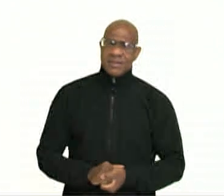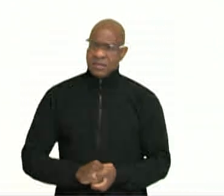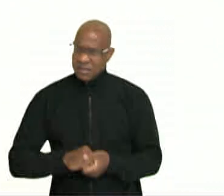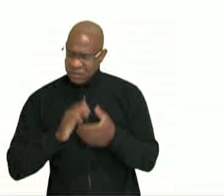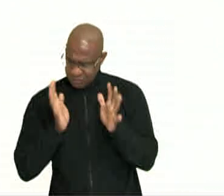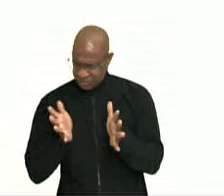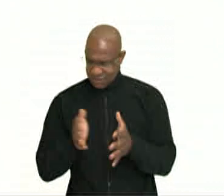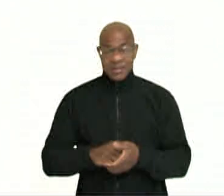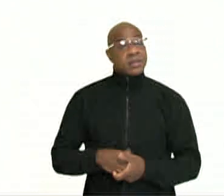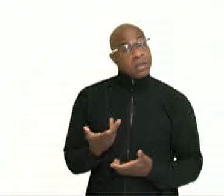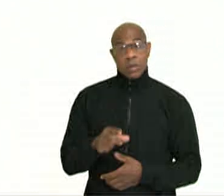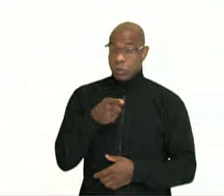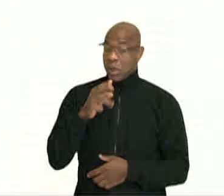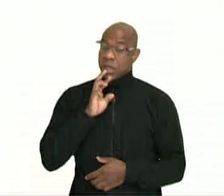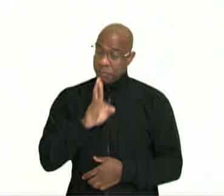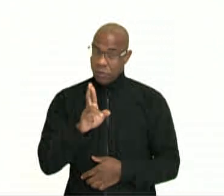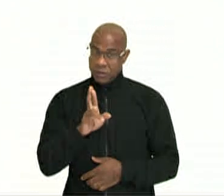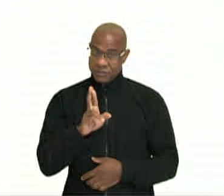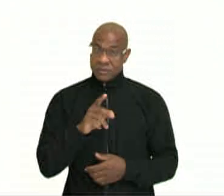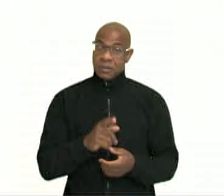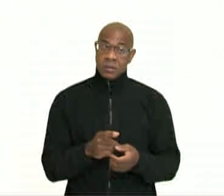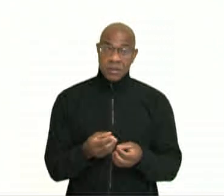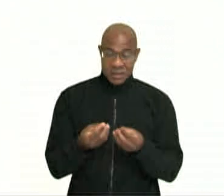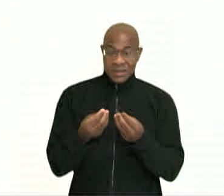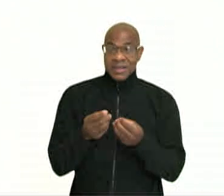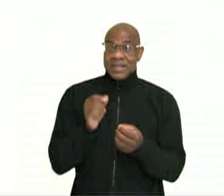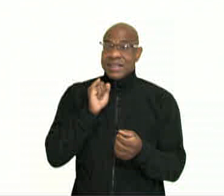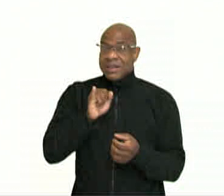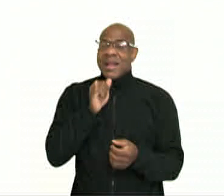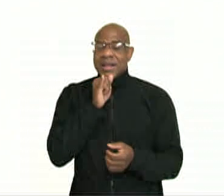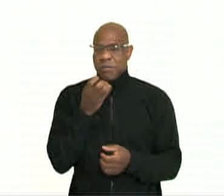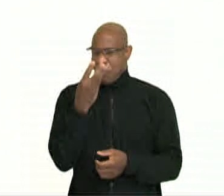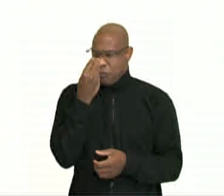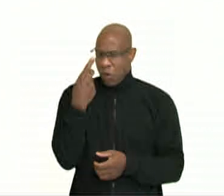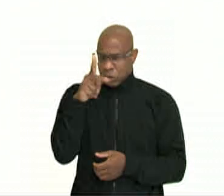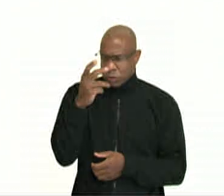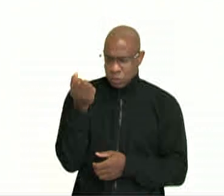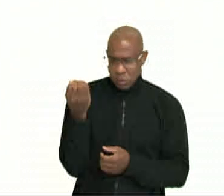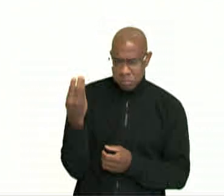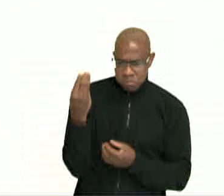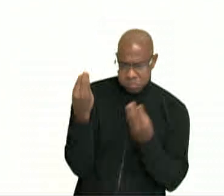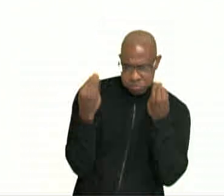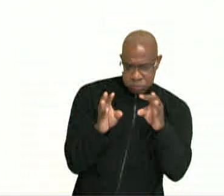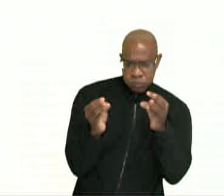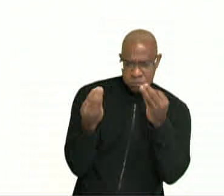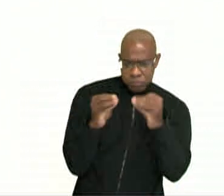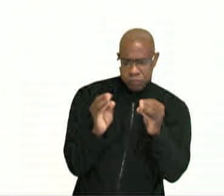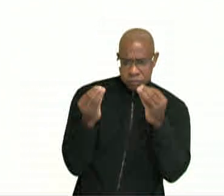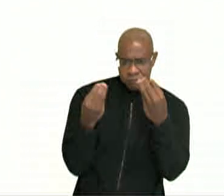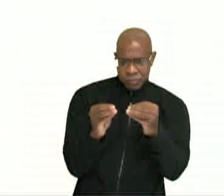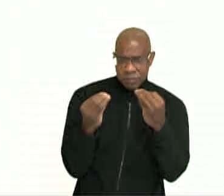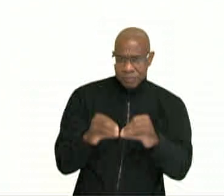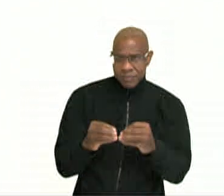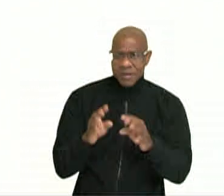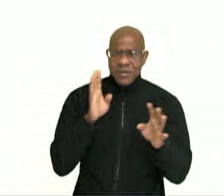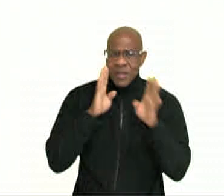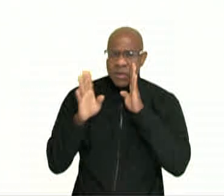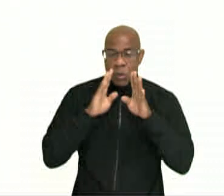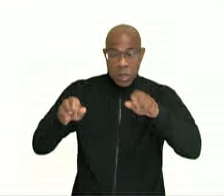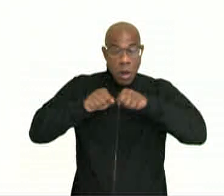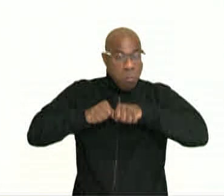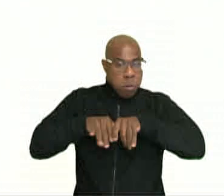pessoal, você tem que observar aí se esse viralizar foi positivo, foi negativo. Argumente sobre isso.